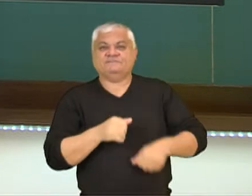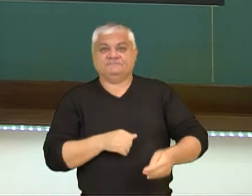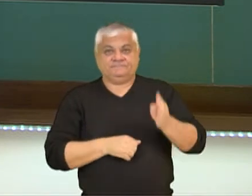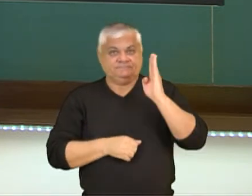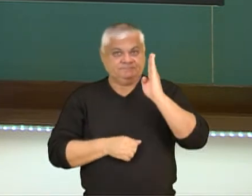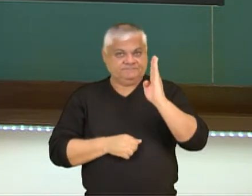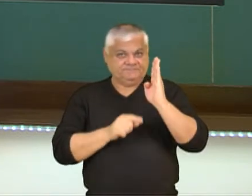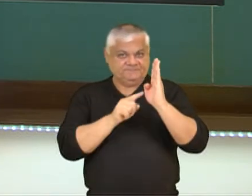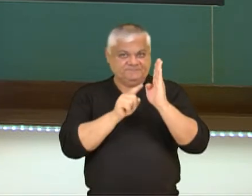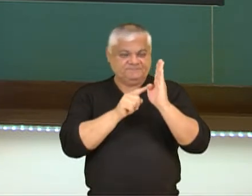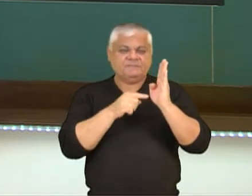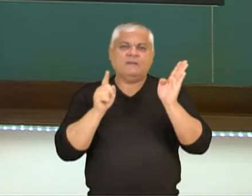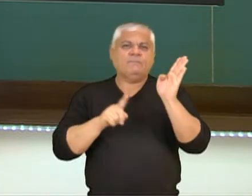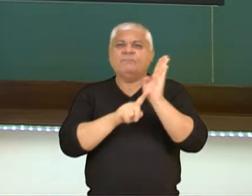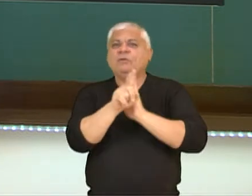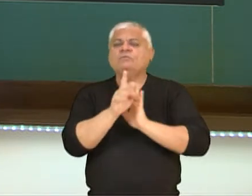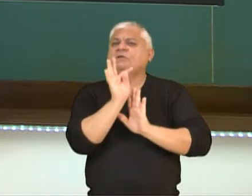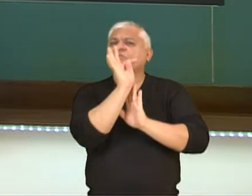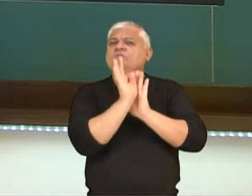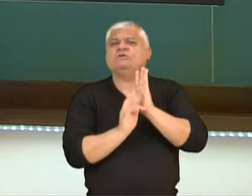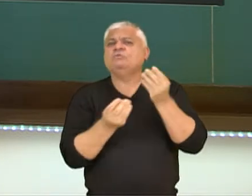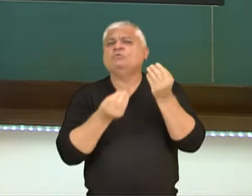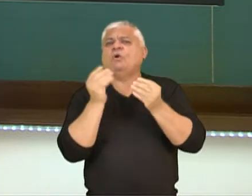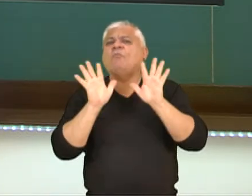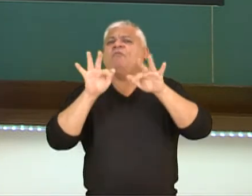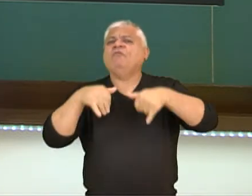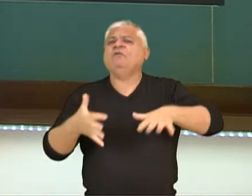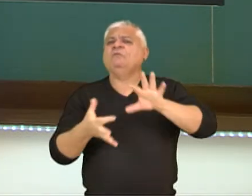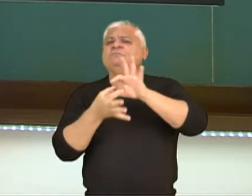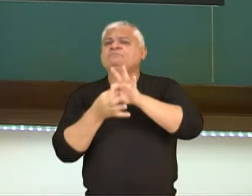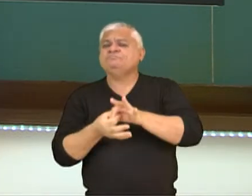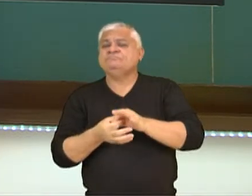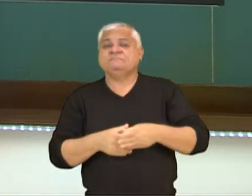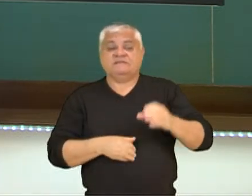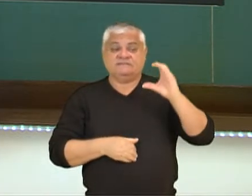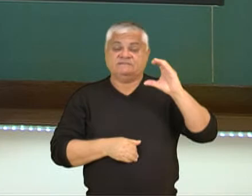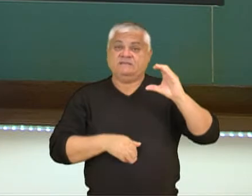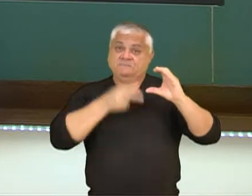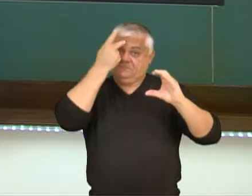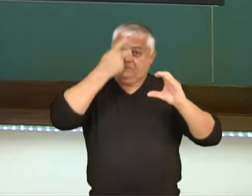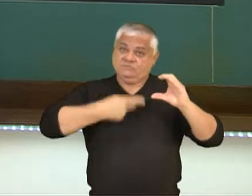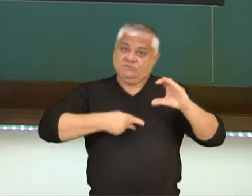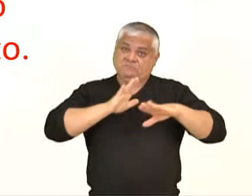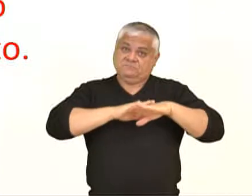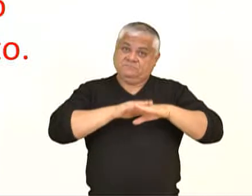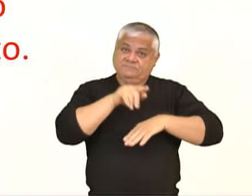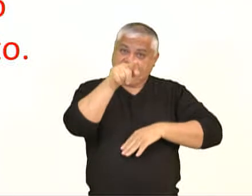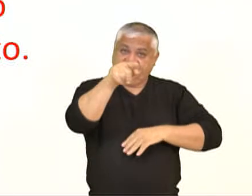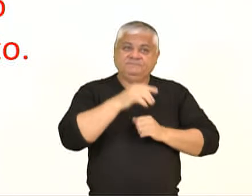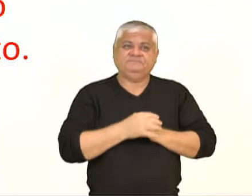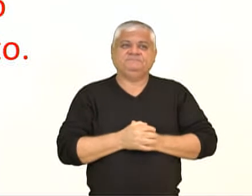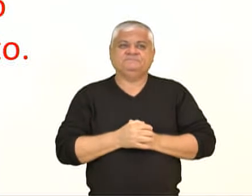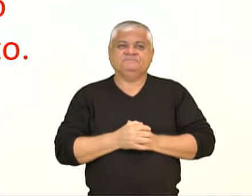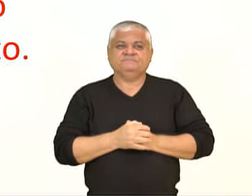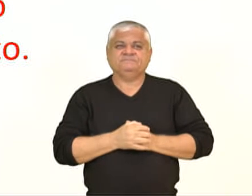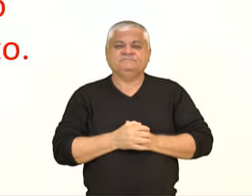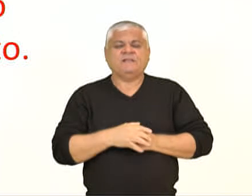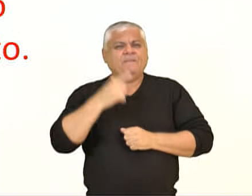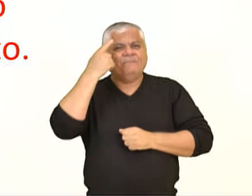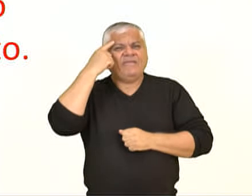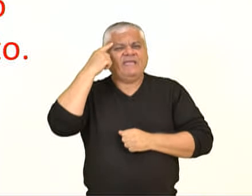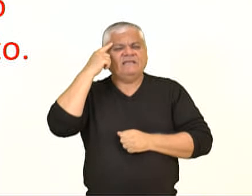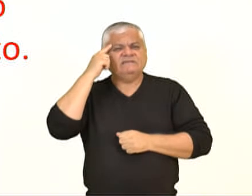B pergunta como o texto se encerra e a letra C é pessoal, né? Então vamos lá. Pense nas